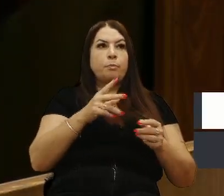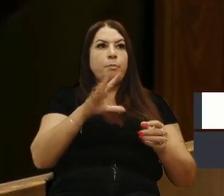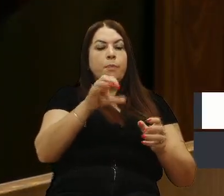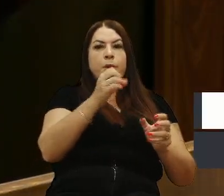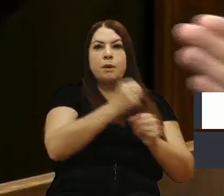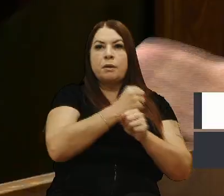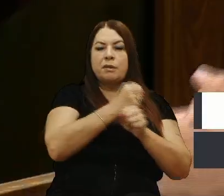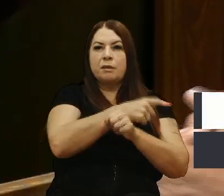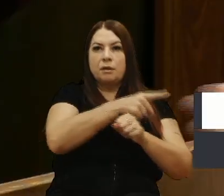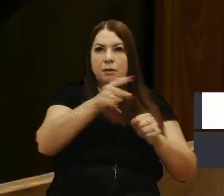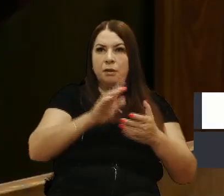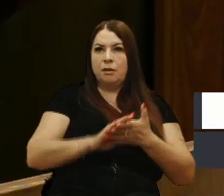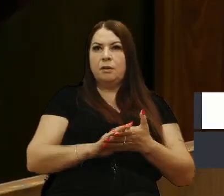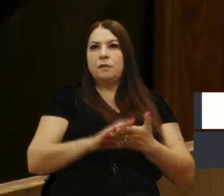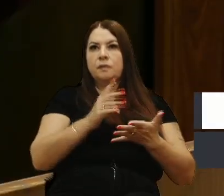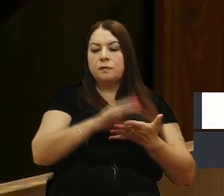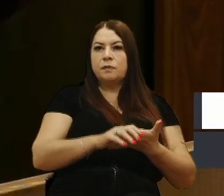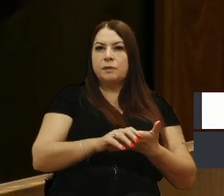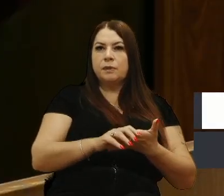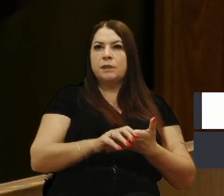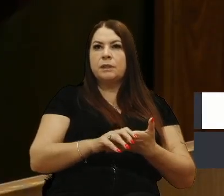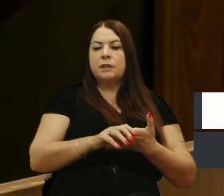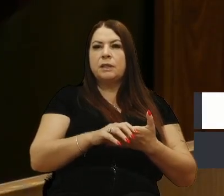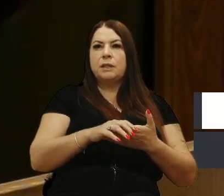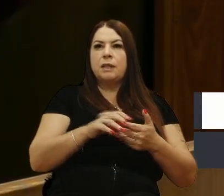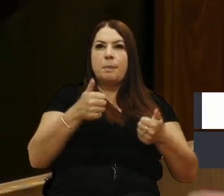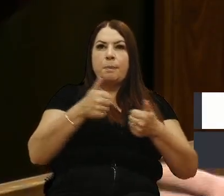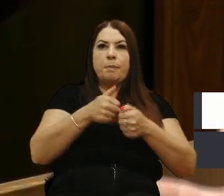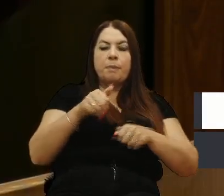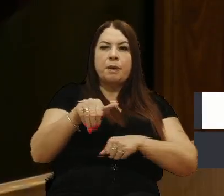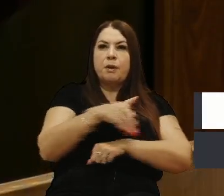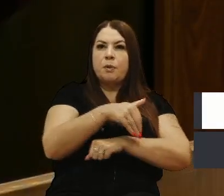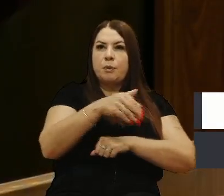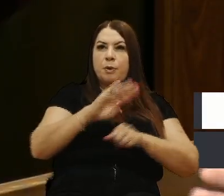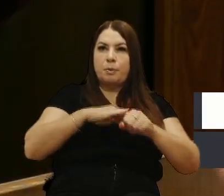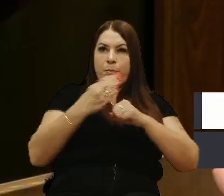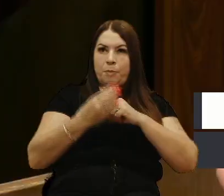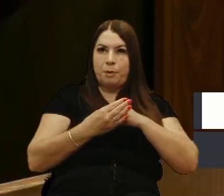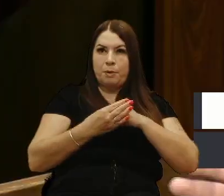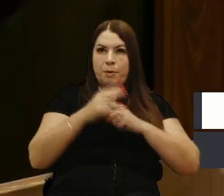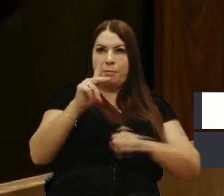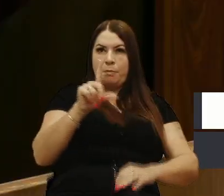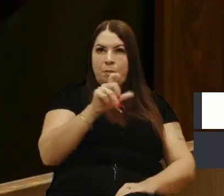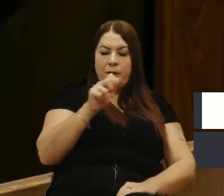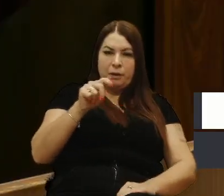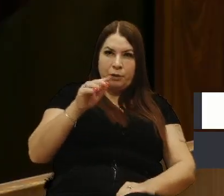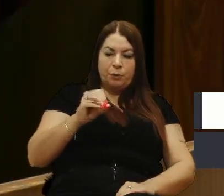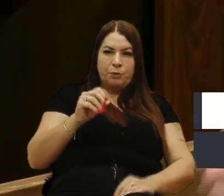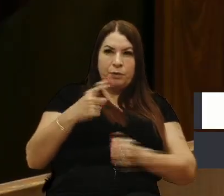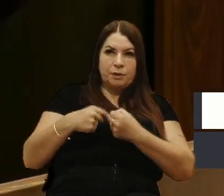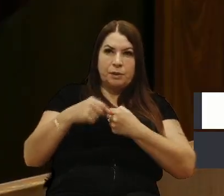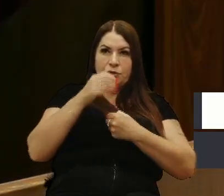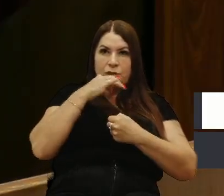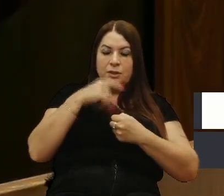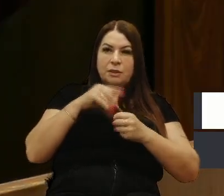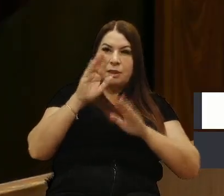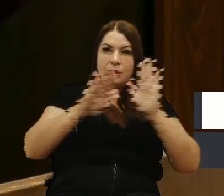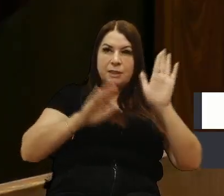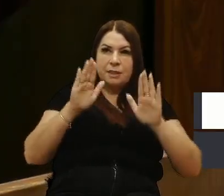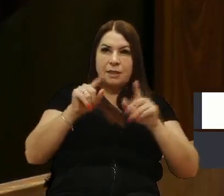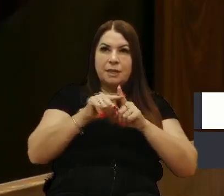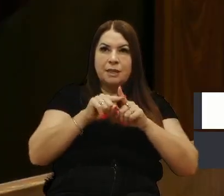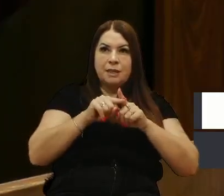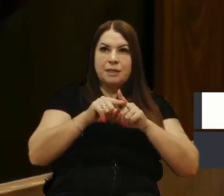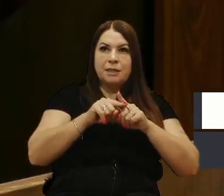obra de um acesso a uma rodovia de um bairro chamado Planalto, na cidade de Caxias do Sul, e licitar para uma empresa lá